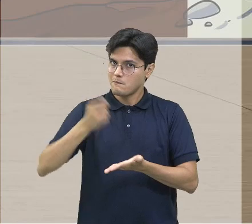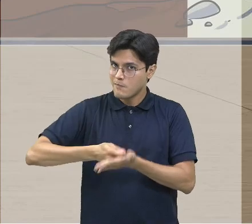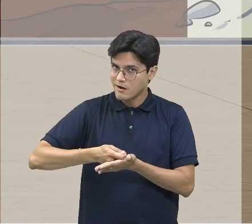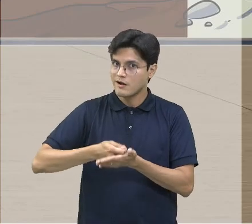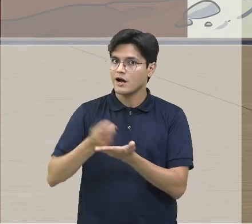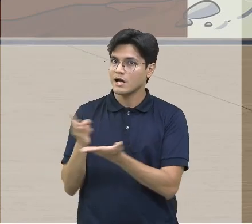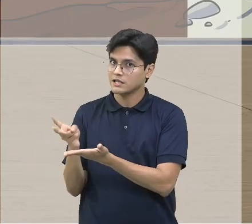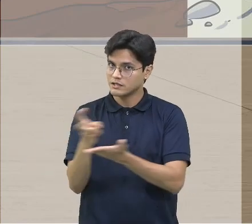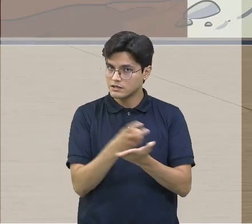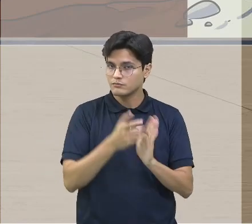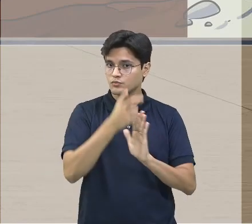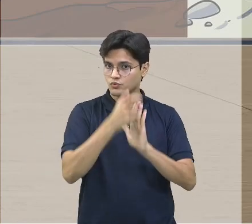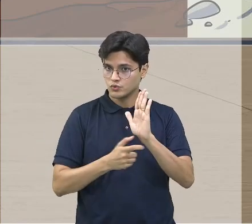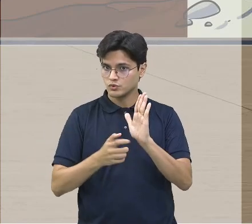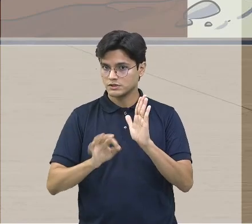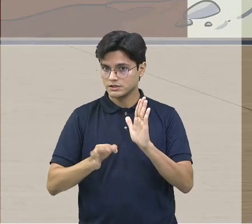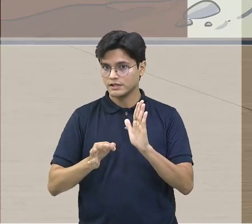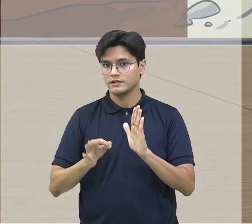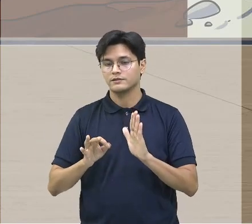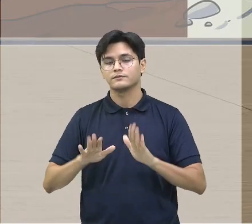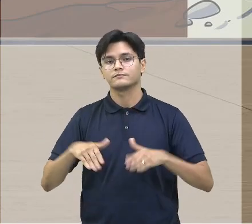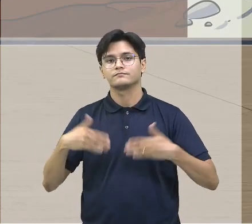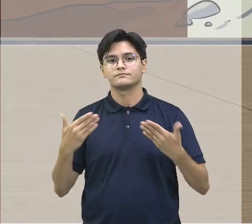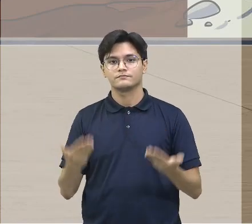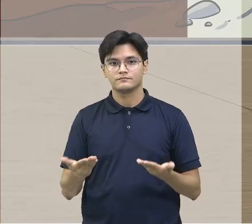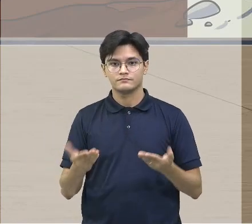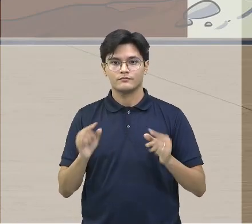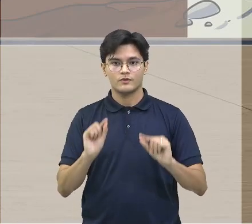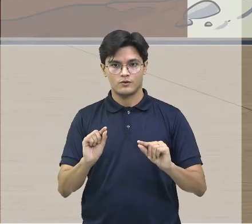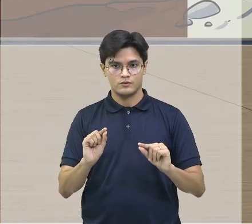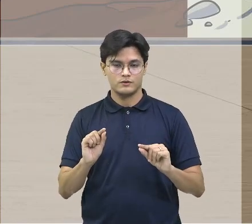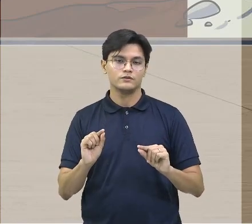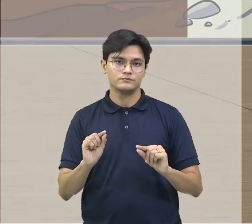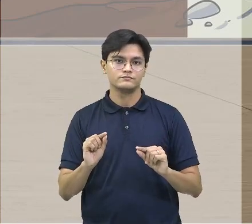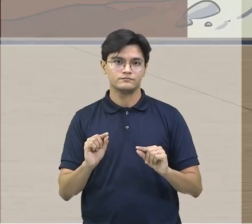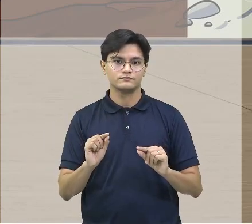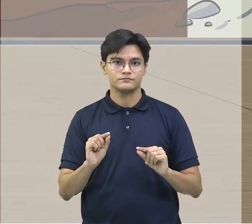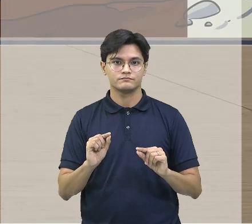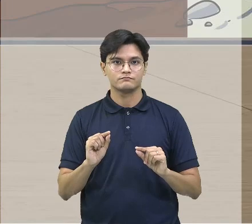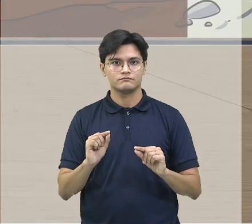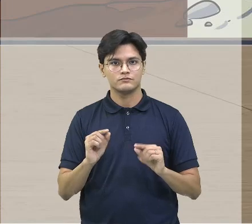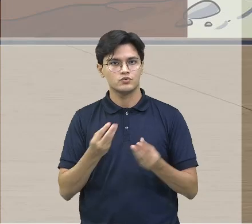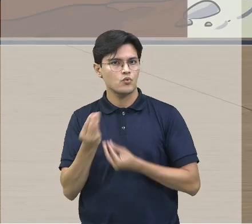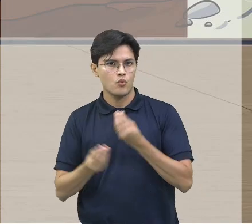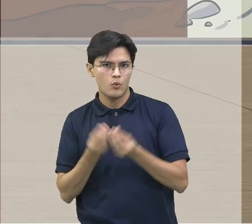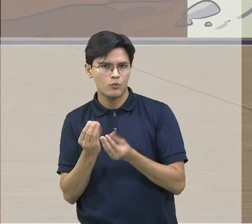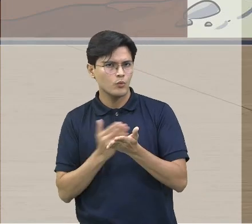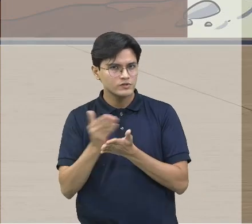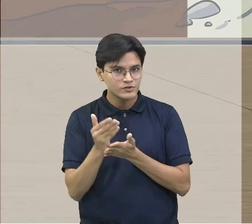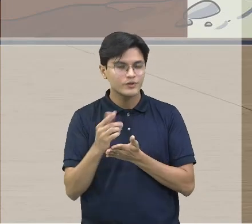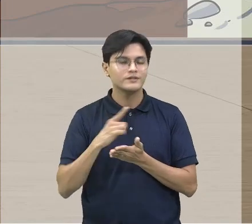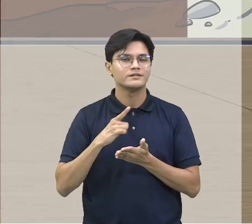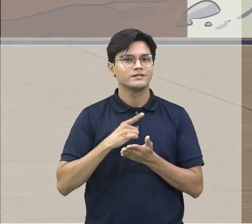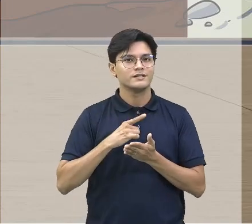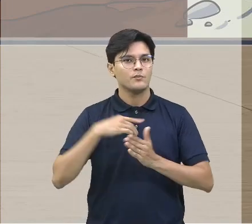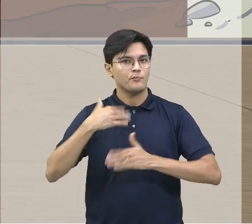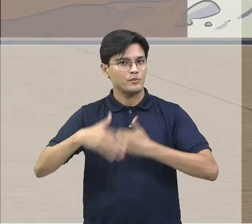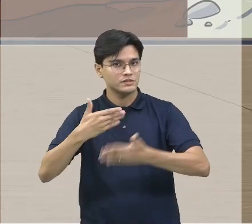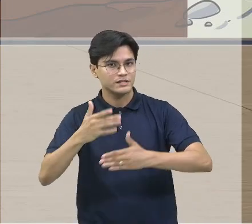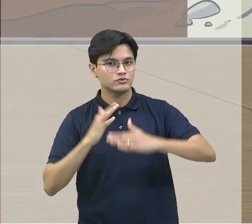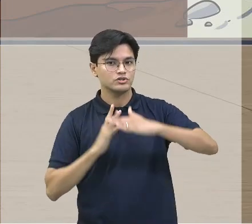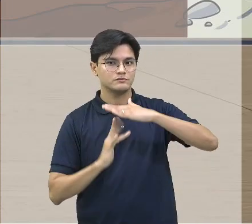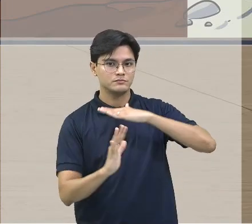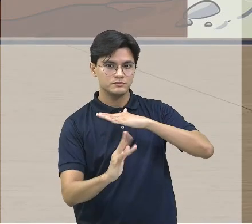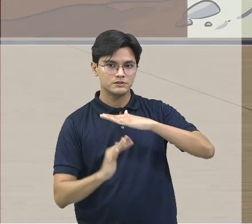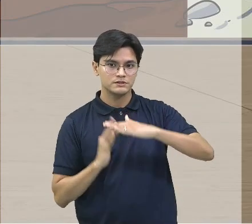vilas ou latifúndios, justamente por conta desse processo de migração da cidade para o campo, que as pessoas acabavam saindo